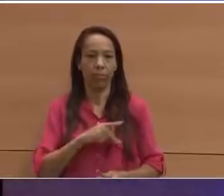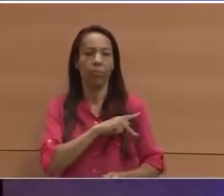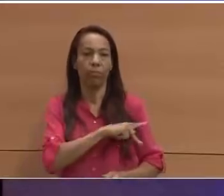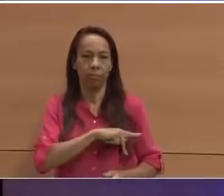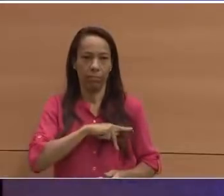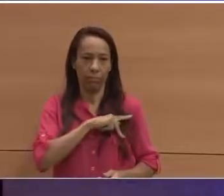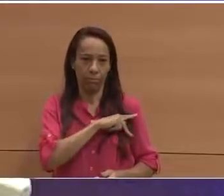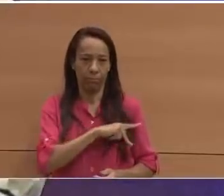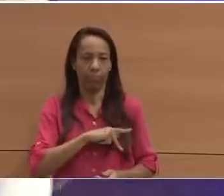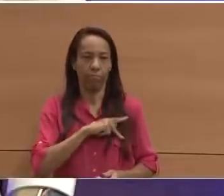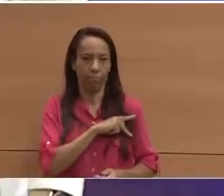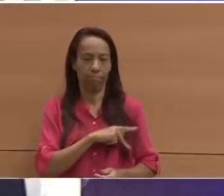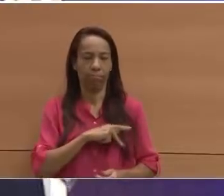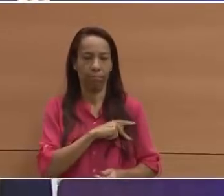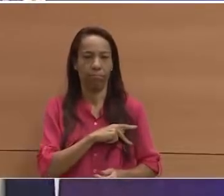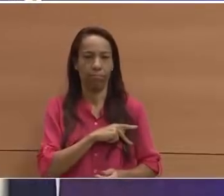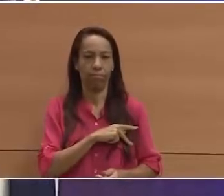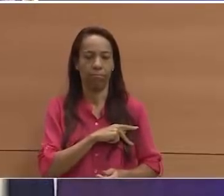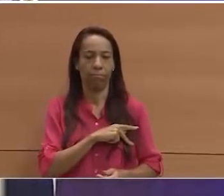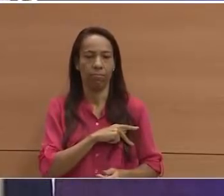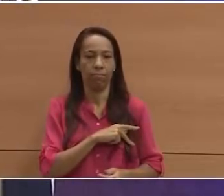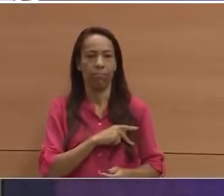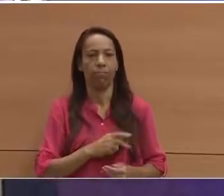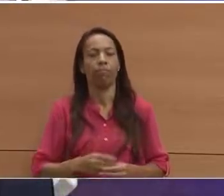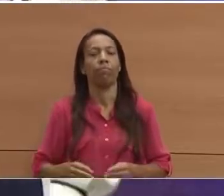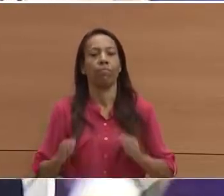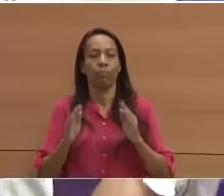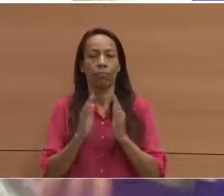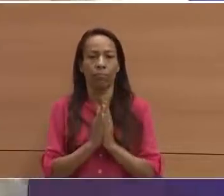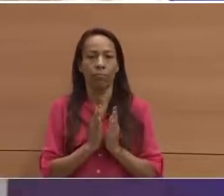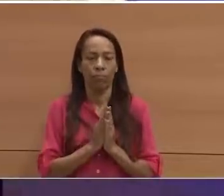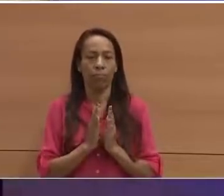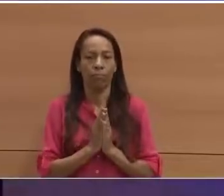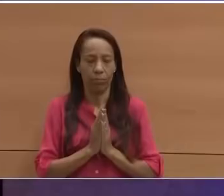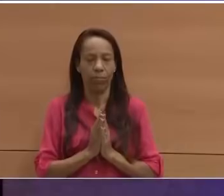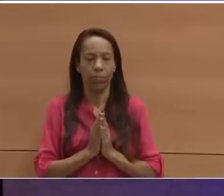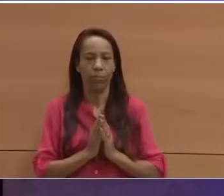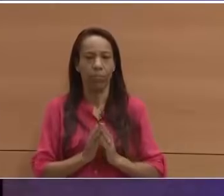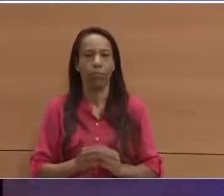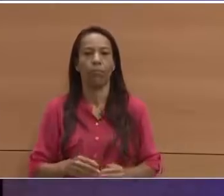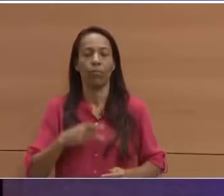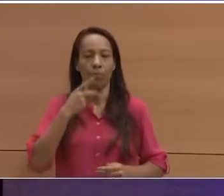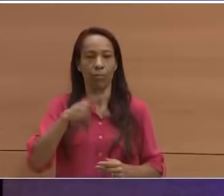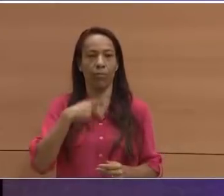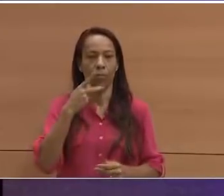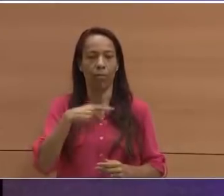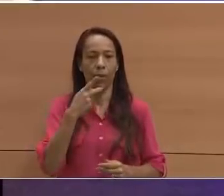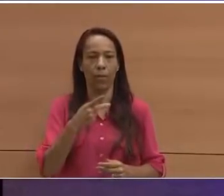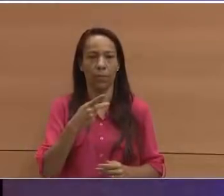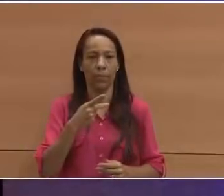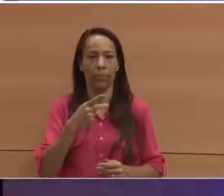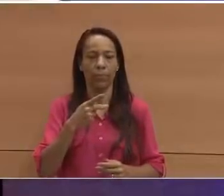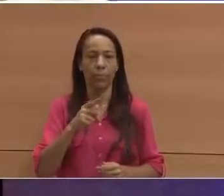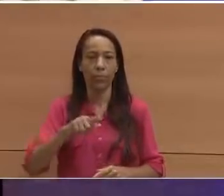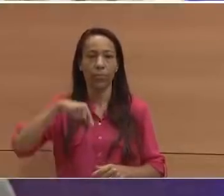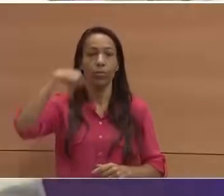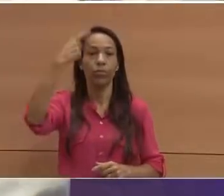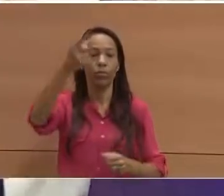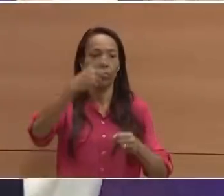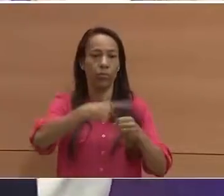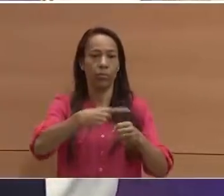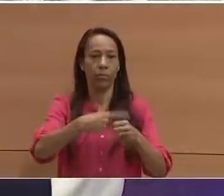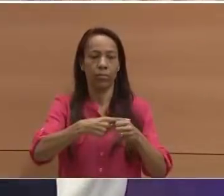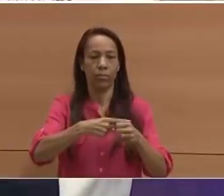ele soube disso, ele falou, apelo para o César. E para o César foi para Roma. E vocês sabem da sua